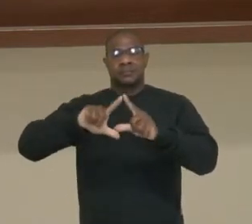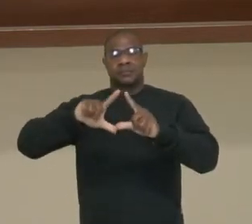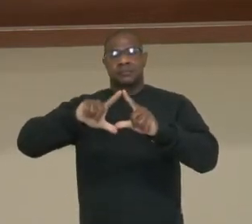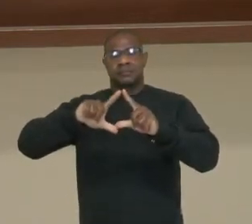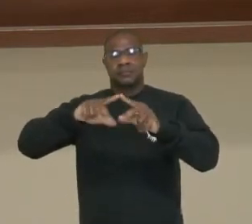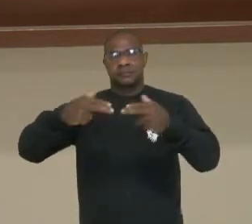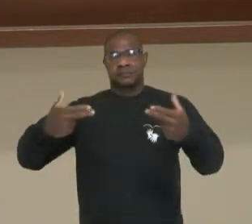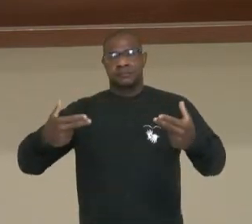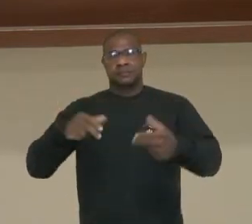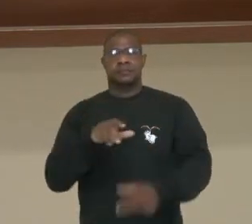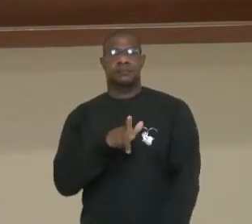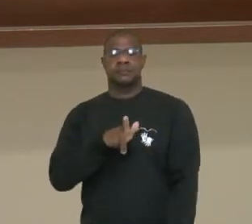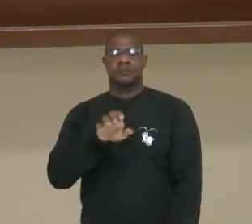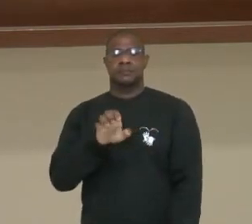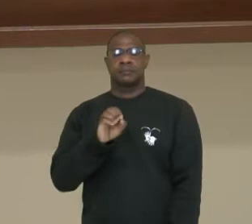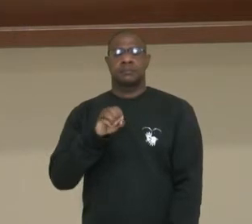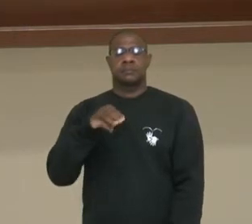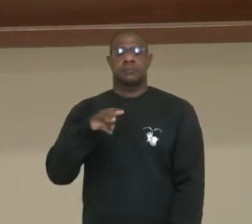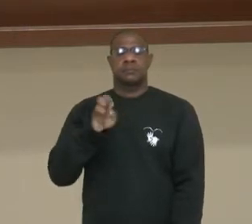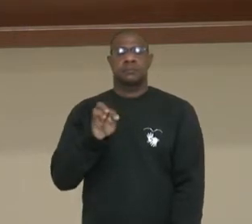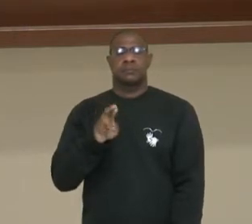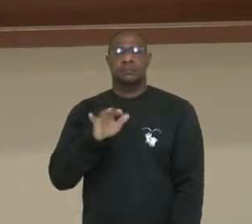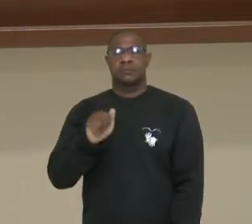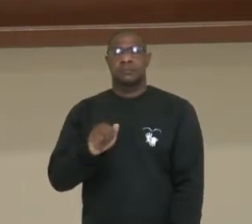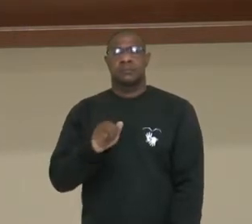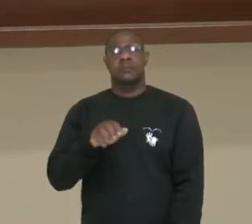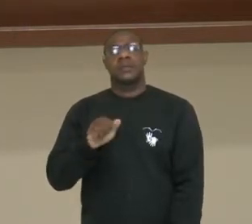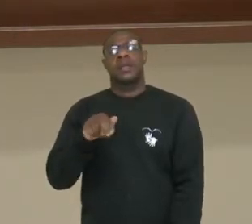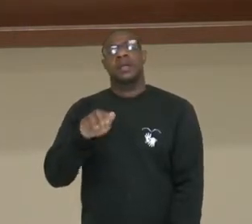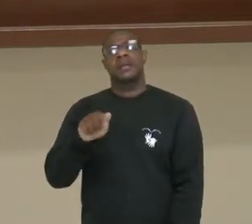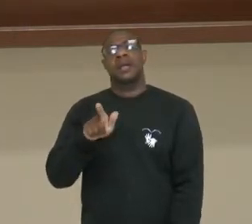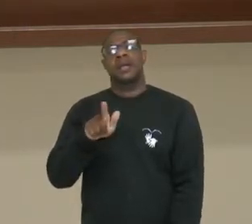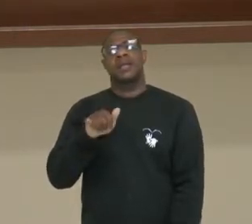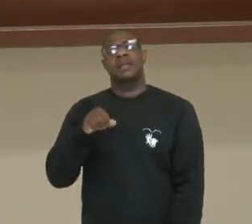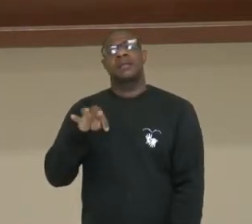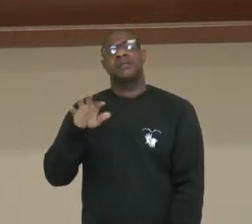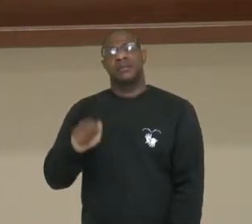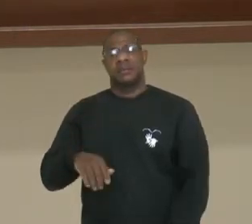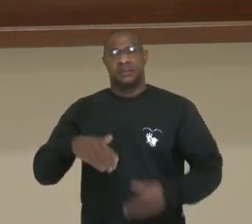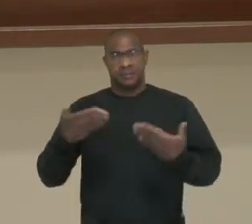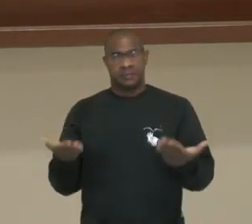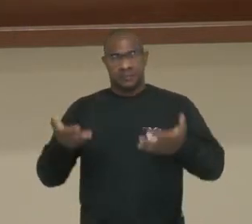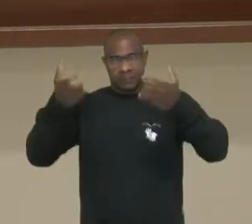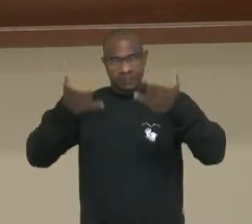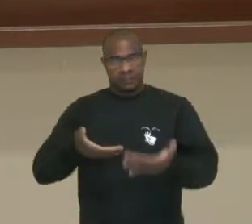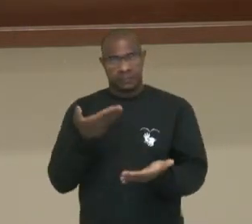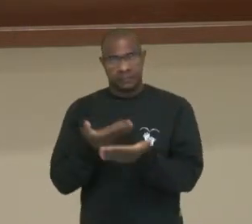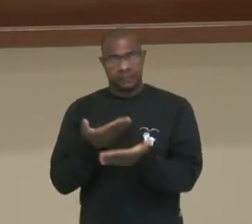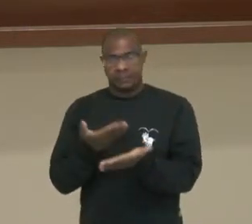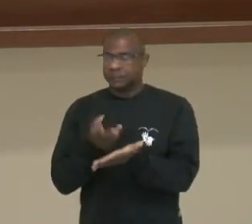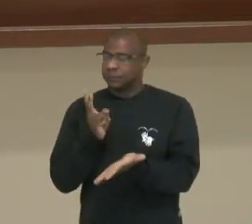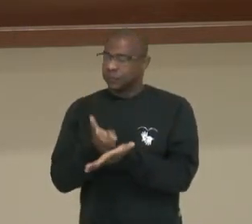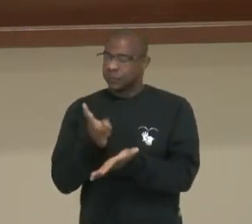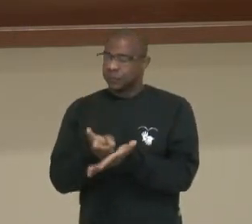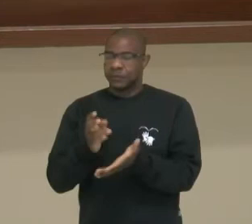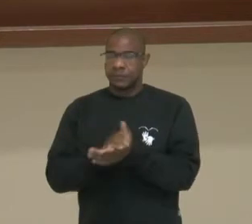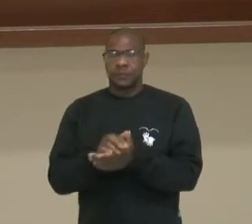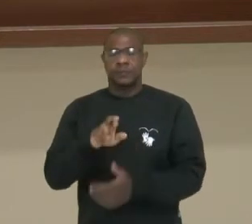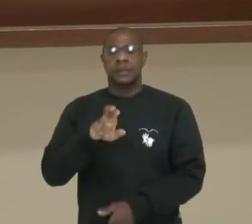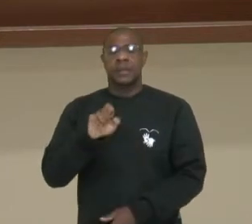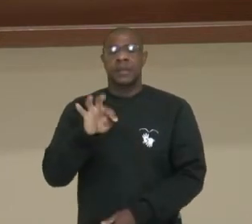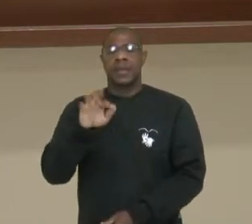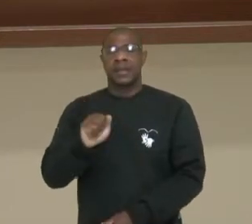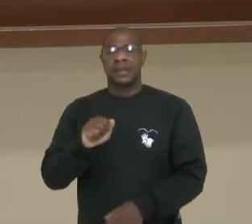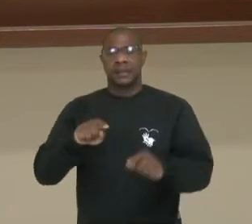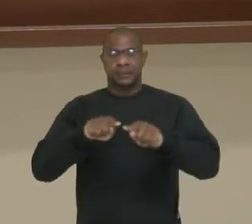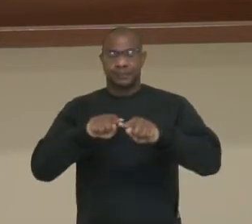estudo. Nós já estudamos um pouquinho sobre ponto, falamos sobre reta e vamos continuar o nosso estudo sobre reta. Daqui a alguns